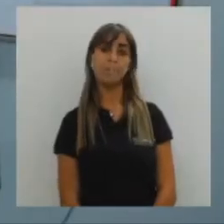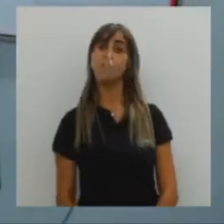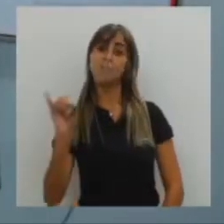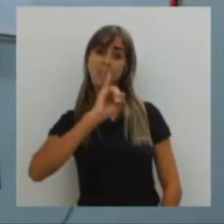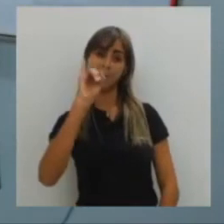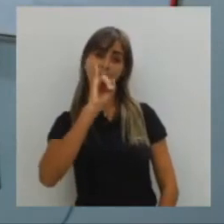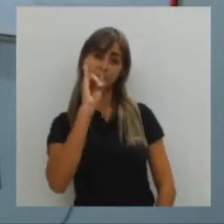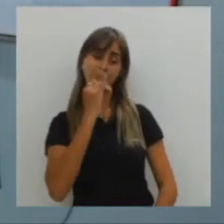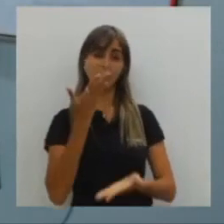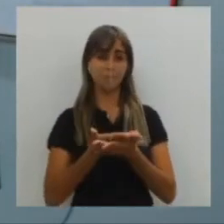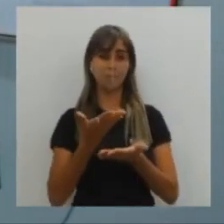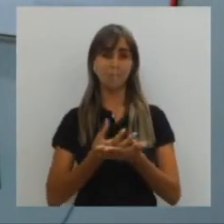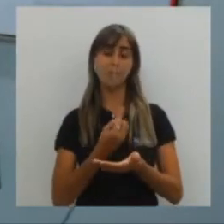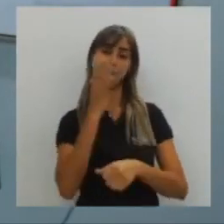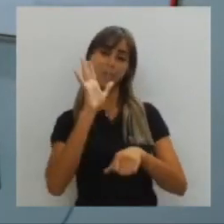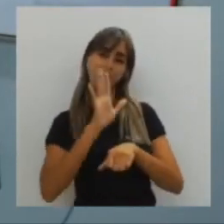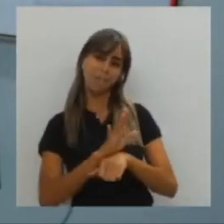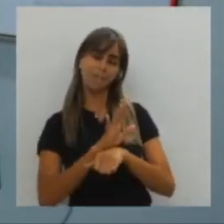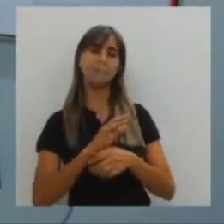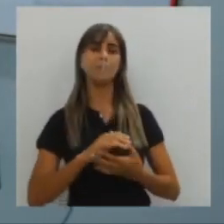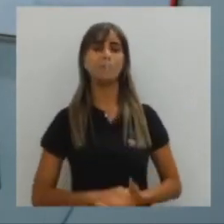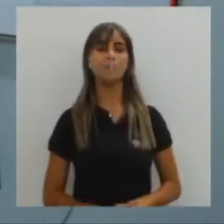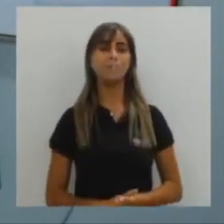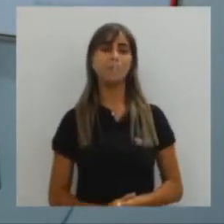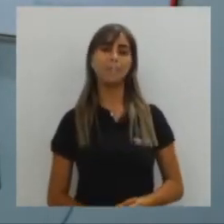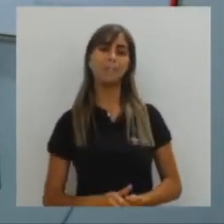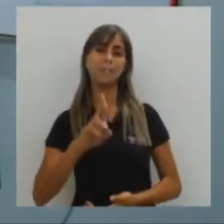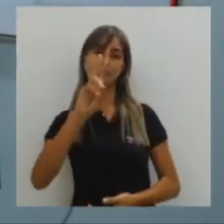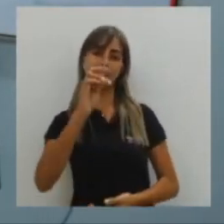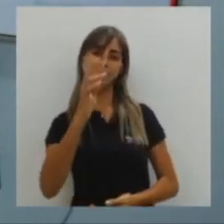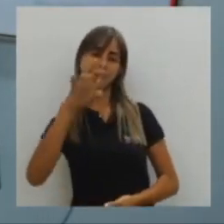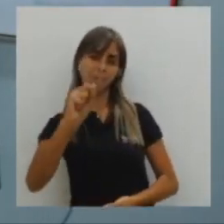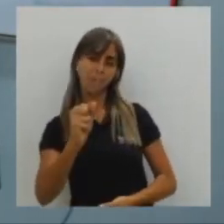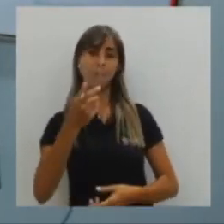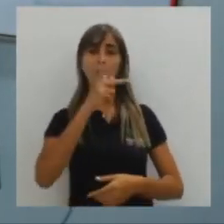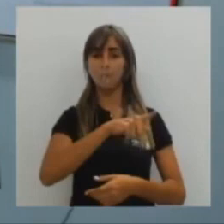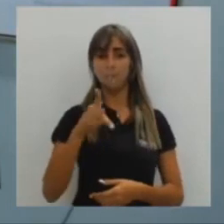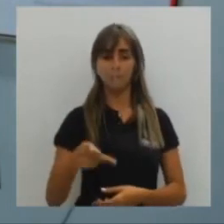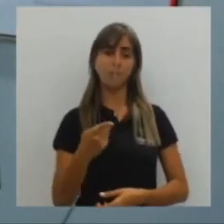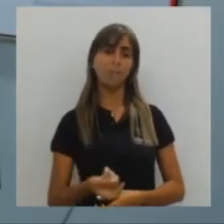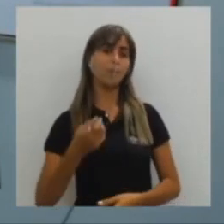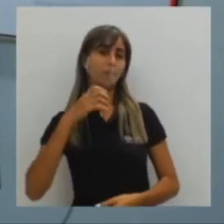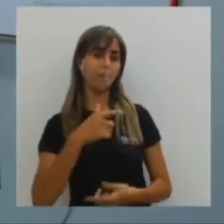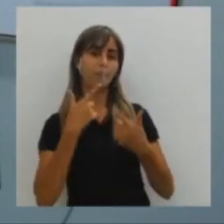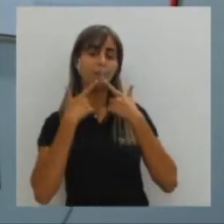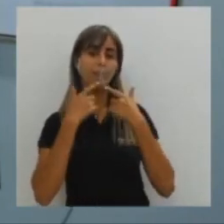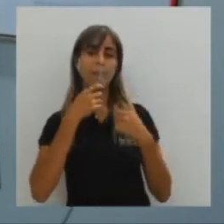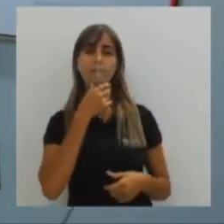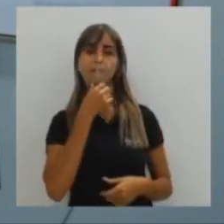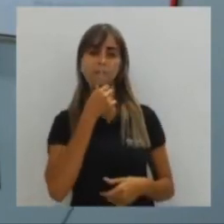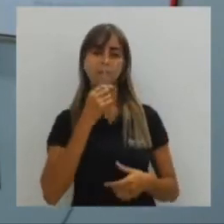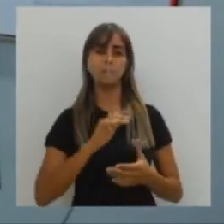Hello there. Good afternoon. How are you today? I am Rafael Cardoso, your English teacher. I'm gonna be with you for the next